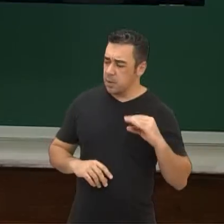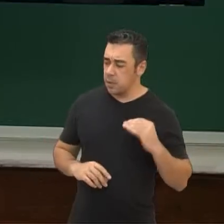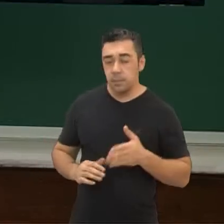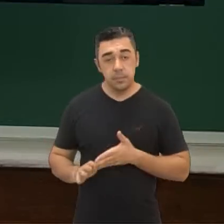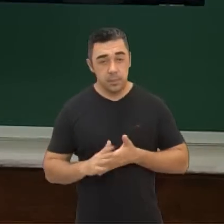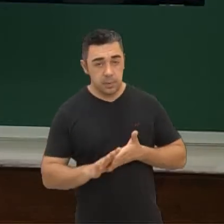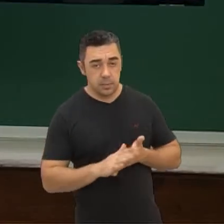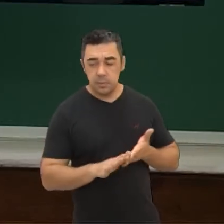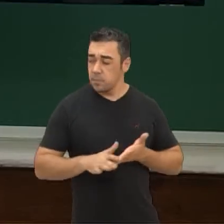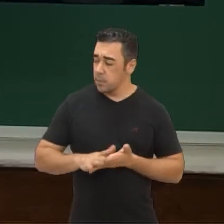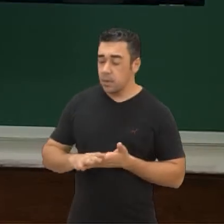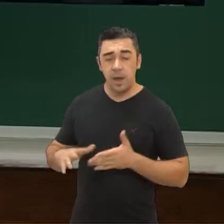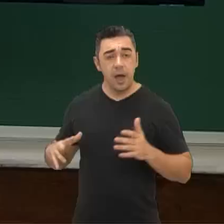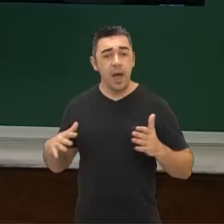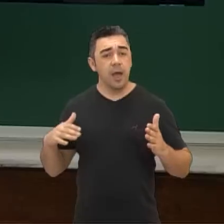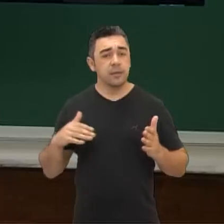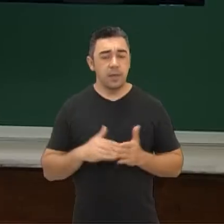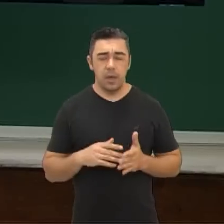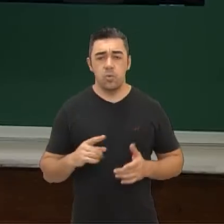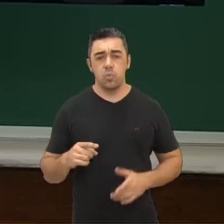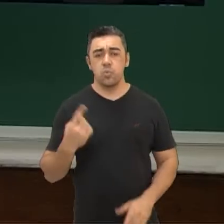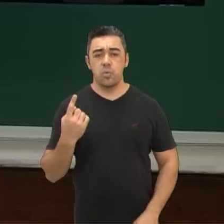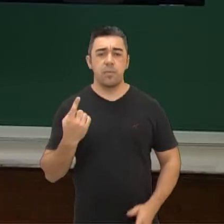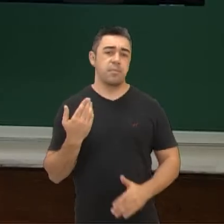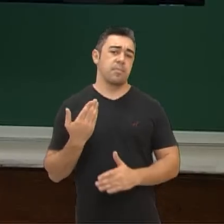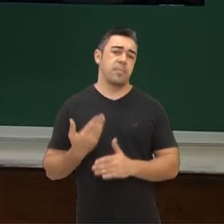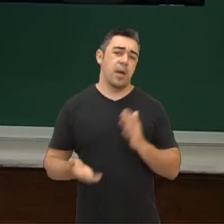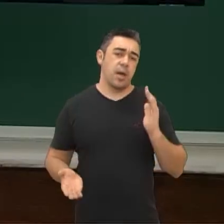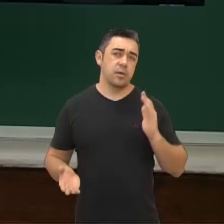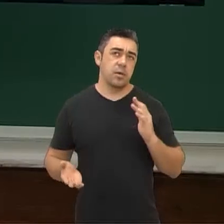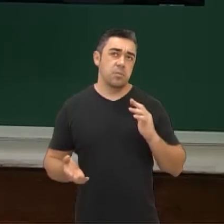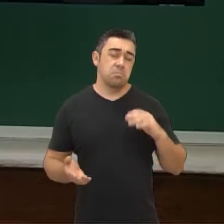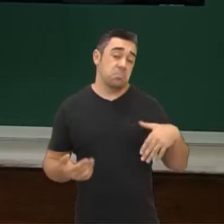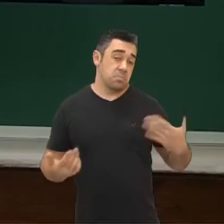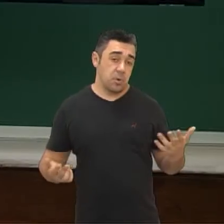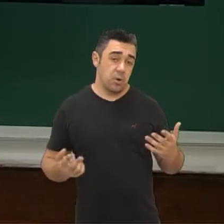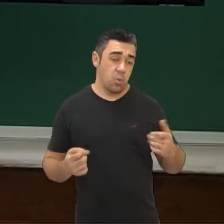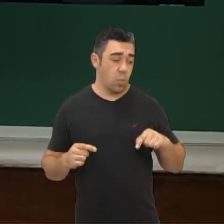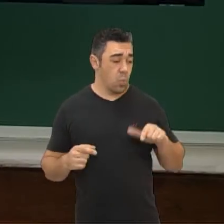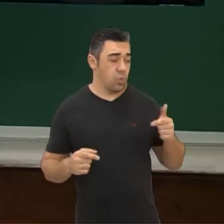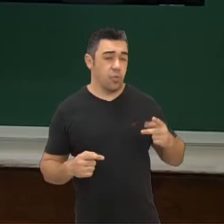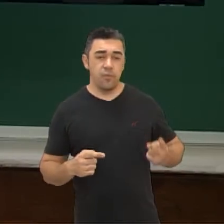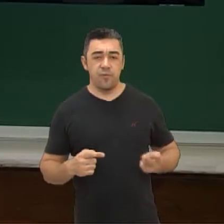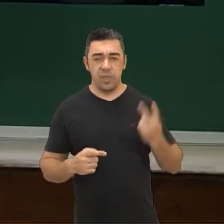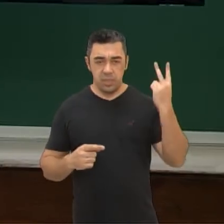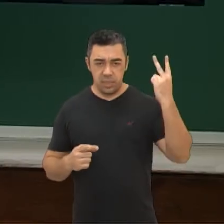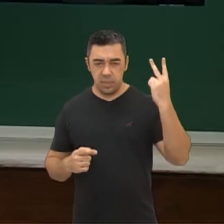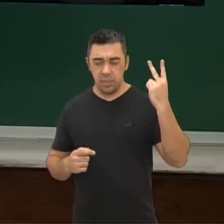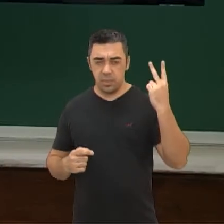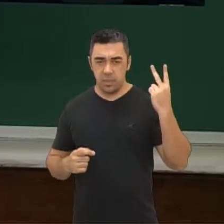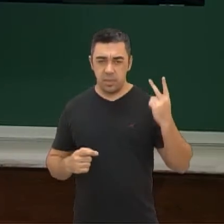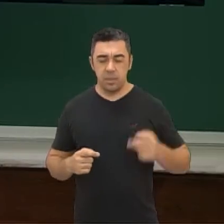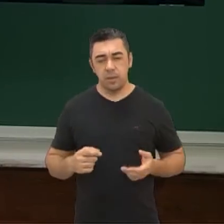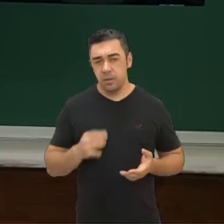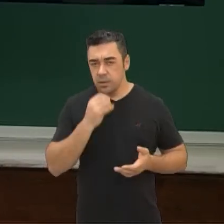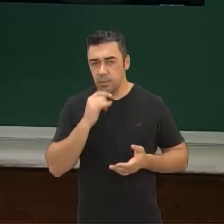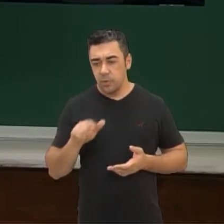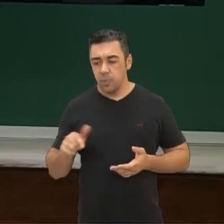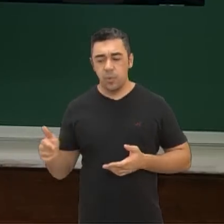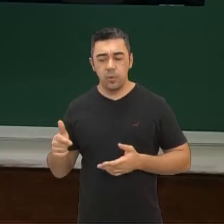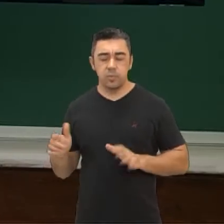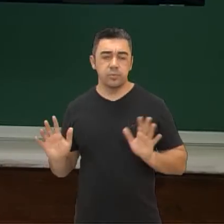têm que ter essa percepção das pessoas que vão conseguir participar de uma maneira sadia, saudável, né? Uma forma mais